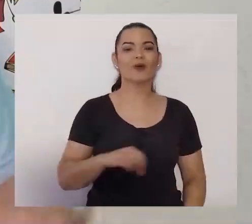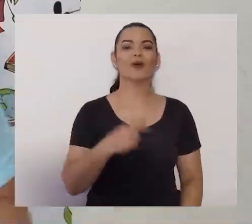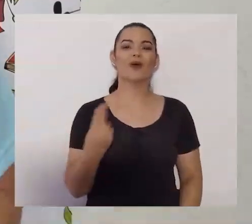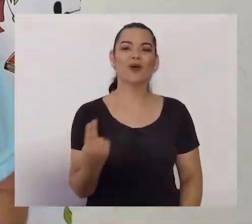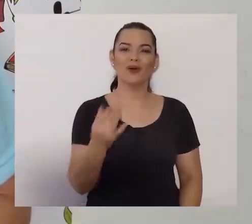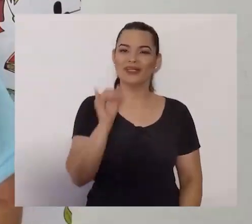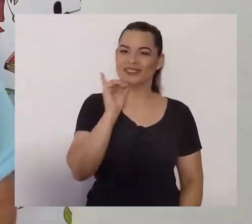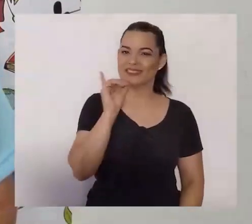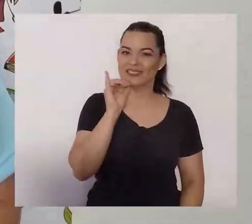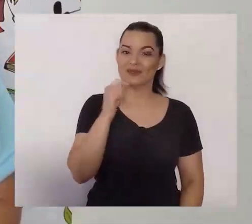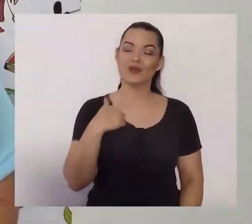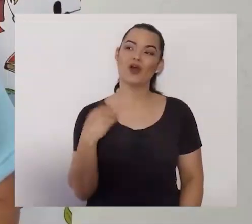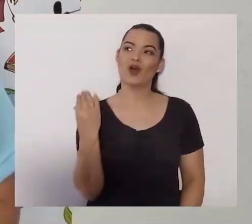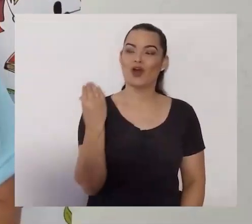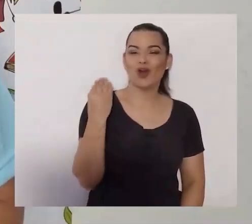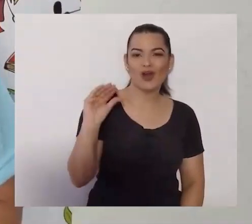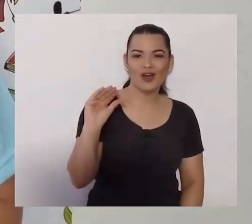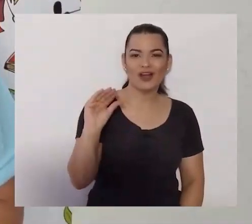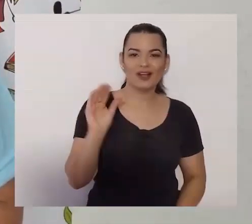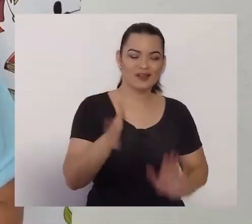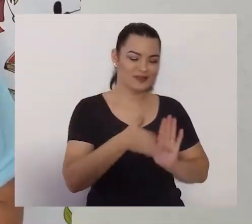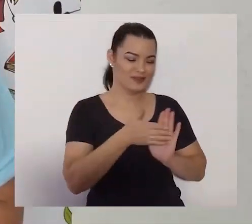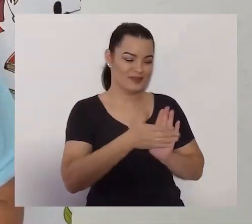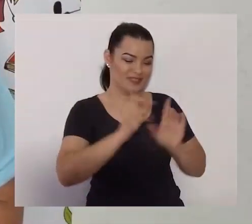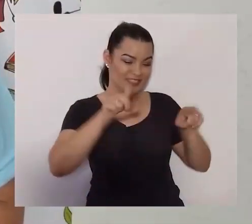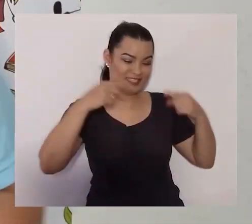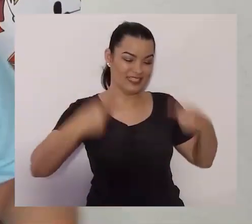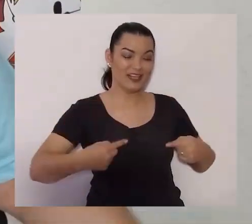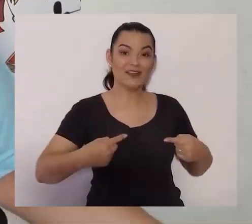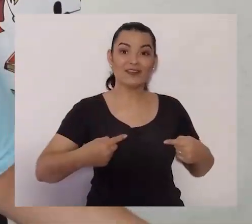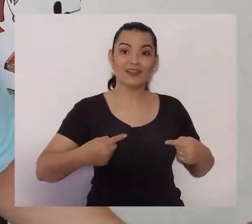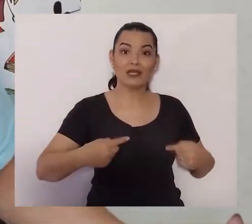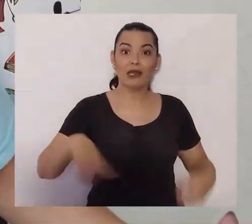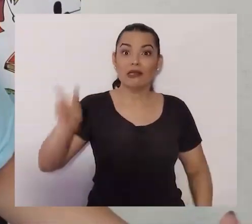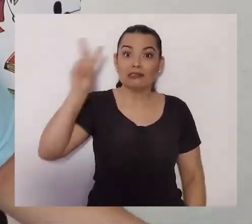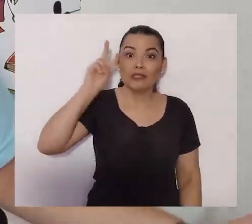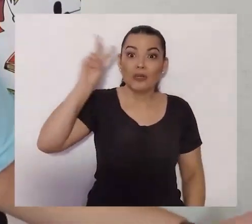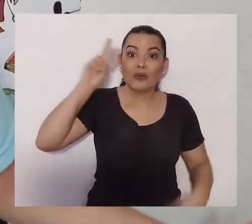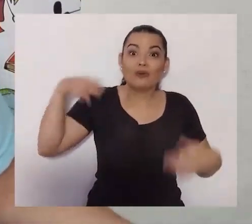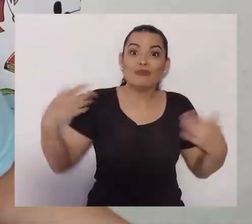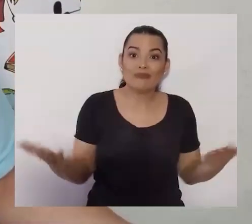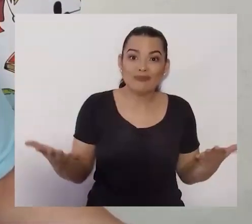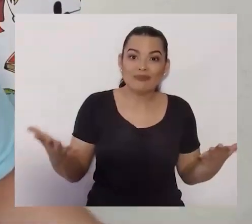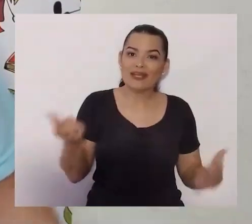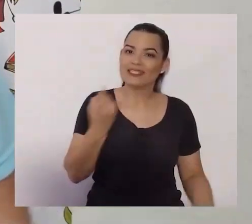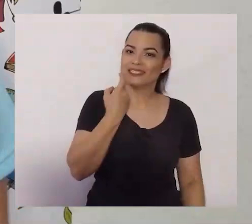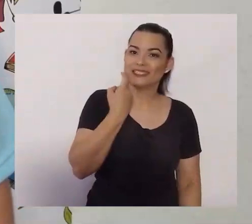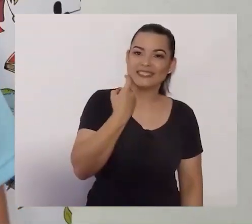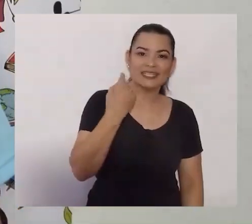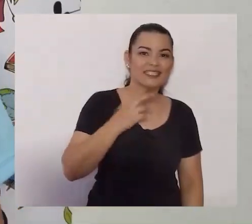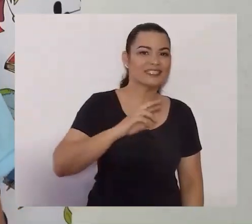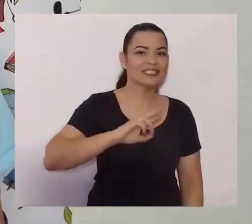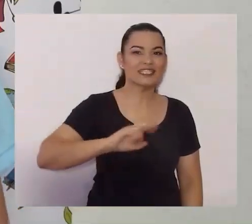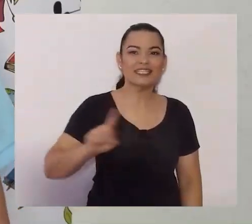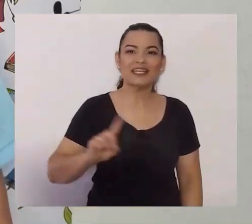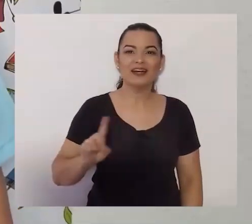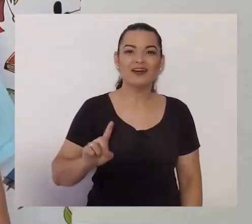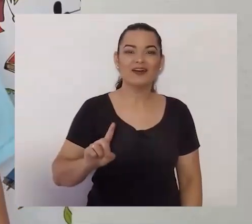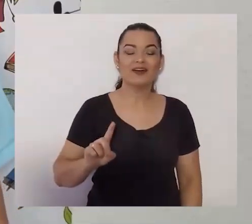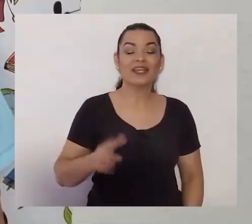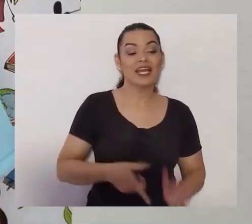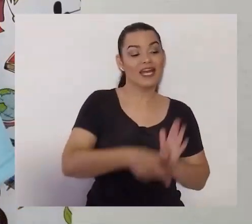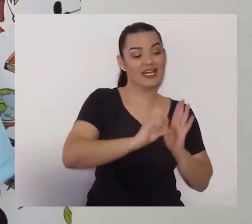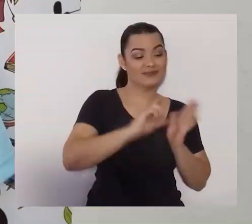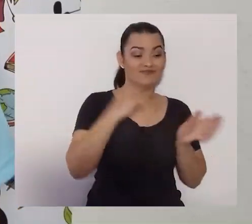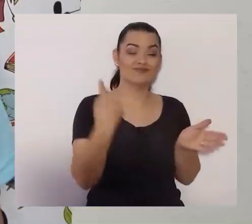Ou colocando a proposta do desafio da semana em plena segunda-feira e não na sexta, como nós tínhamos